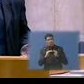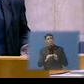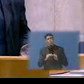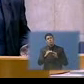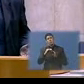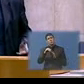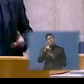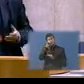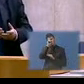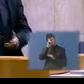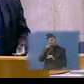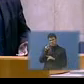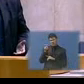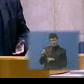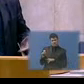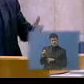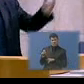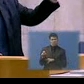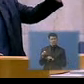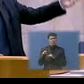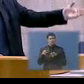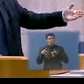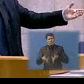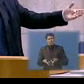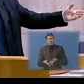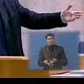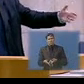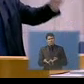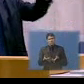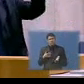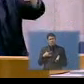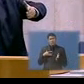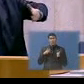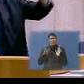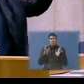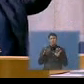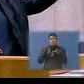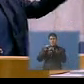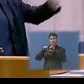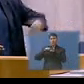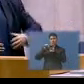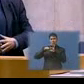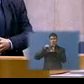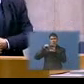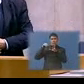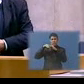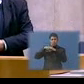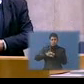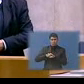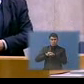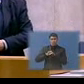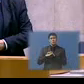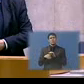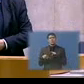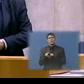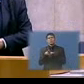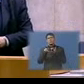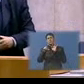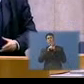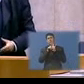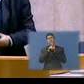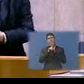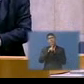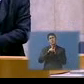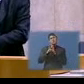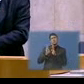leitos. Está gravado. É só entrar no site da Câmara, ver o vídeo de ontem da audiência da Lei de Responsabilidade Fiscal,